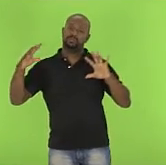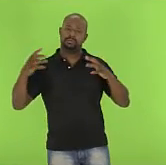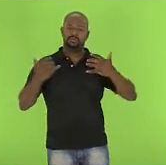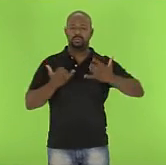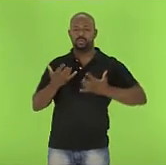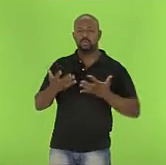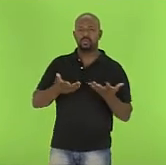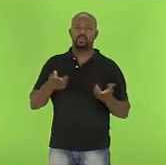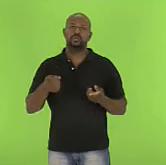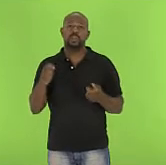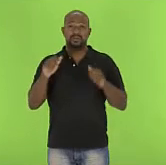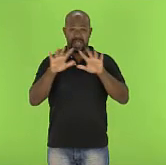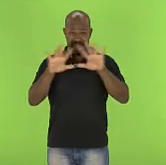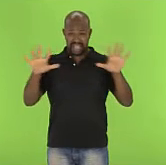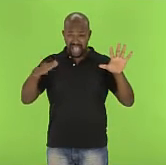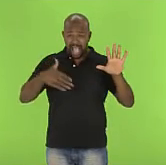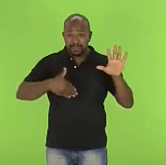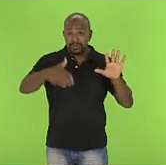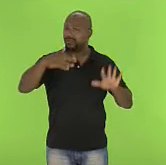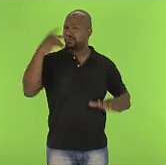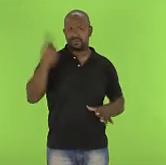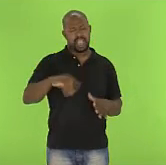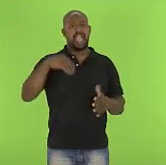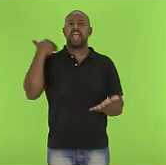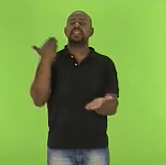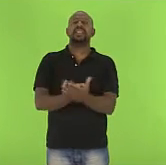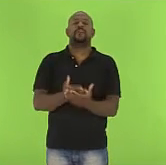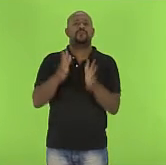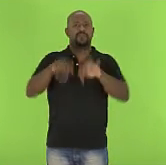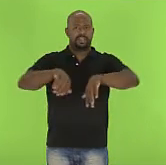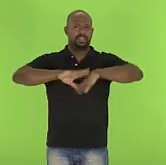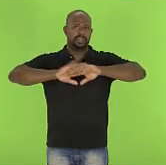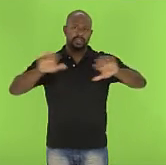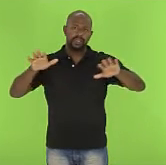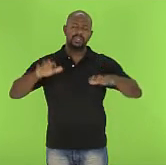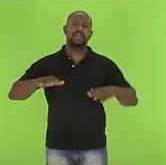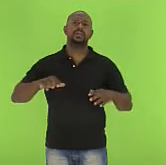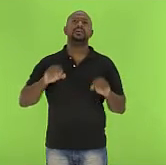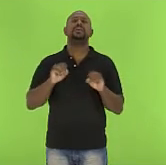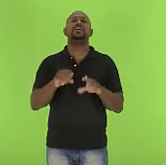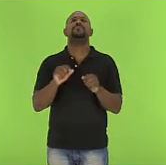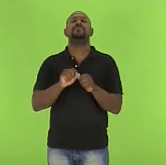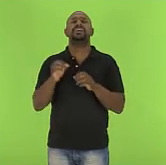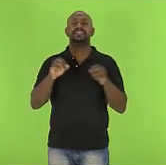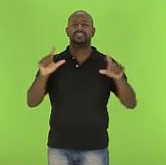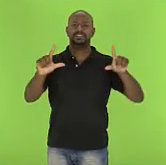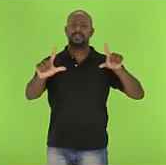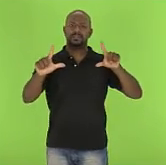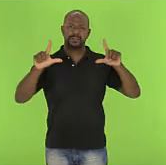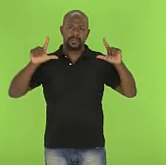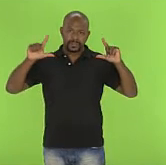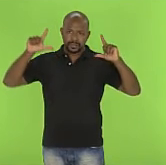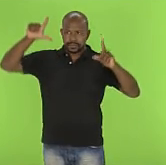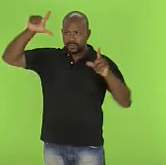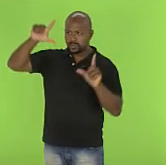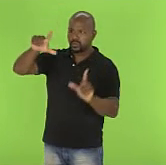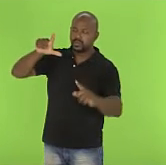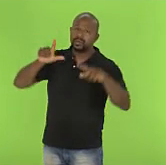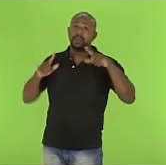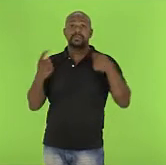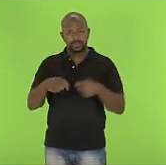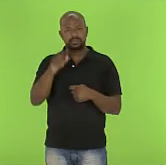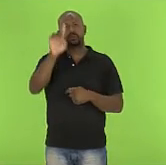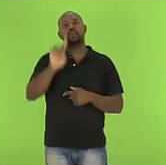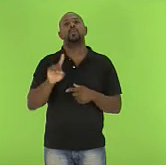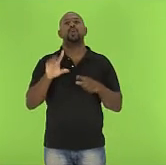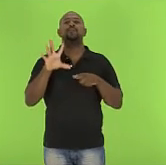jogo teatral, mas uma vez que a cortina abriu, ela tá valendo e vai até o fim. Então, como que eu vou fazer esses planos? Eu preciso,